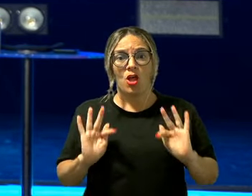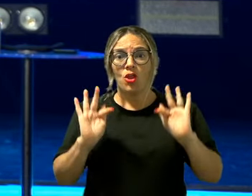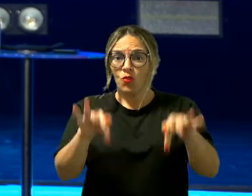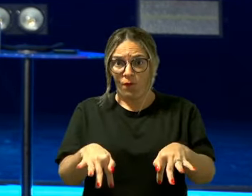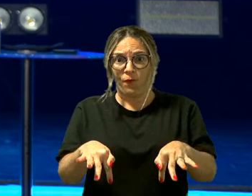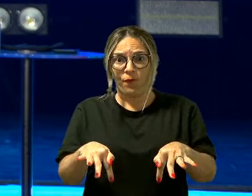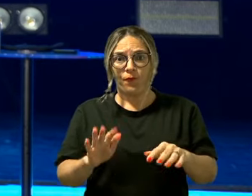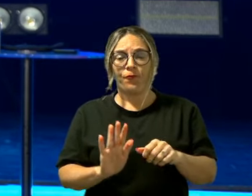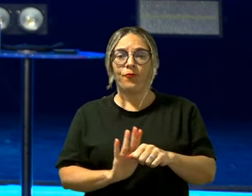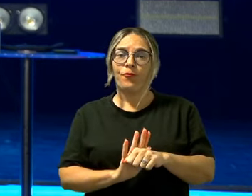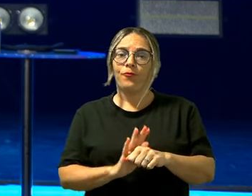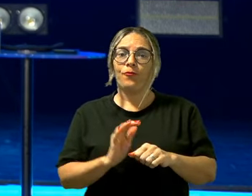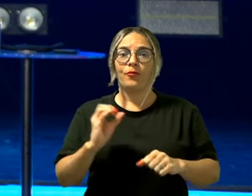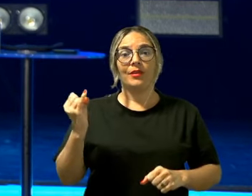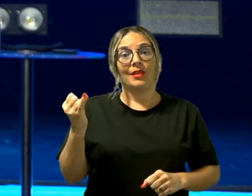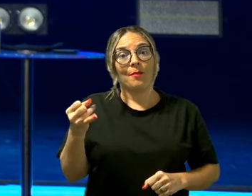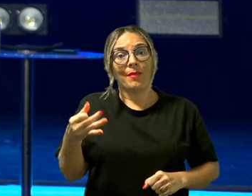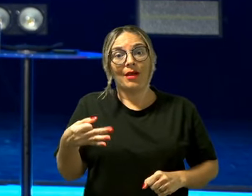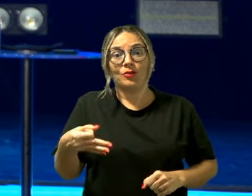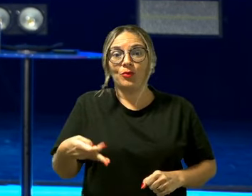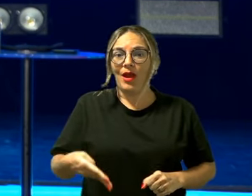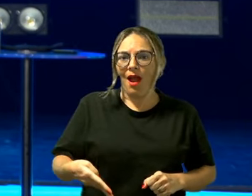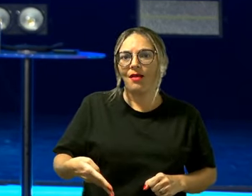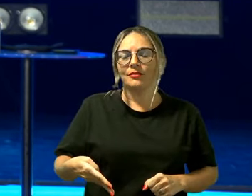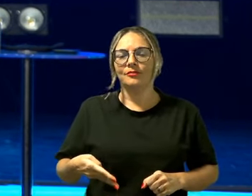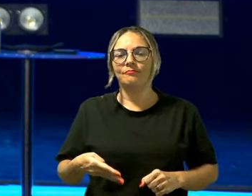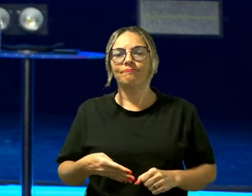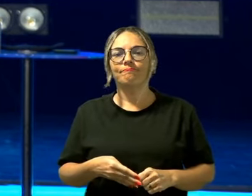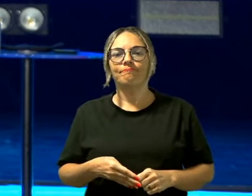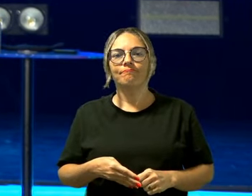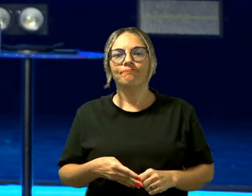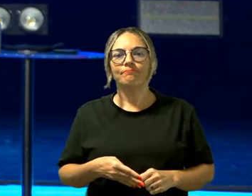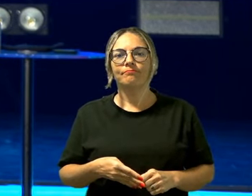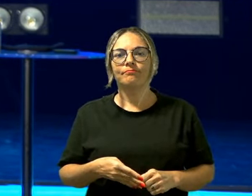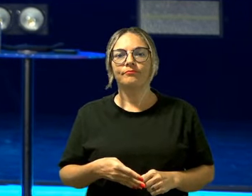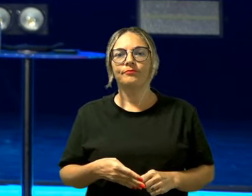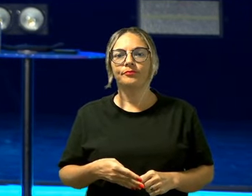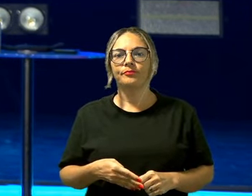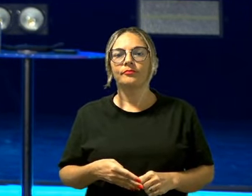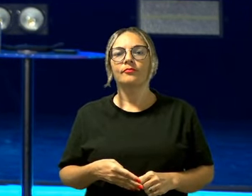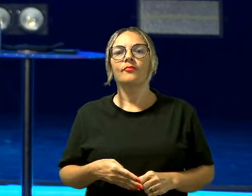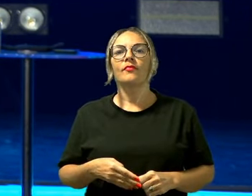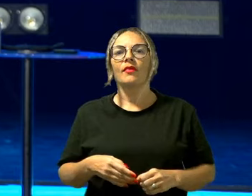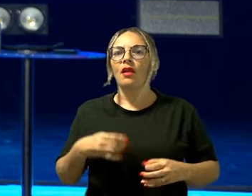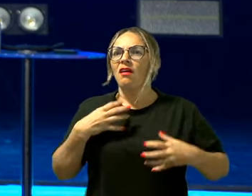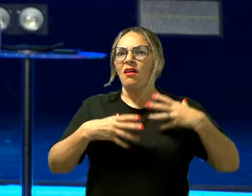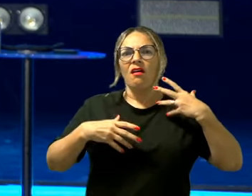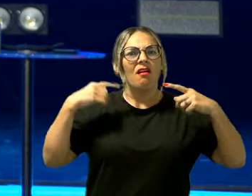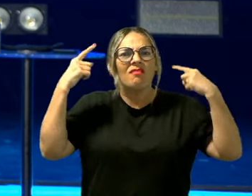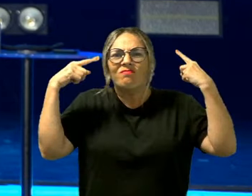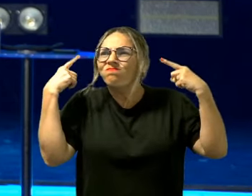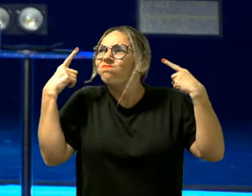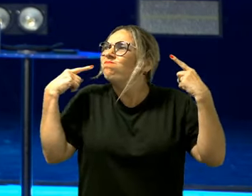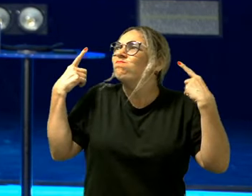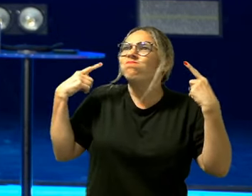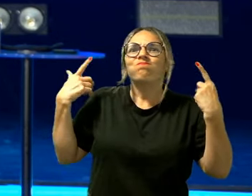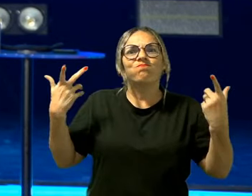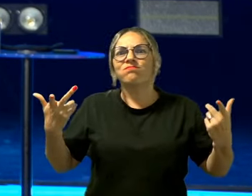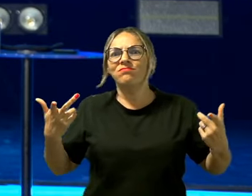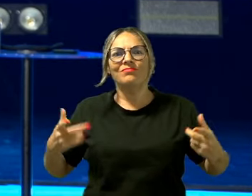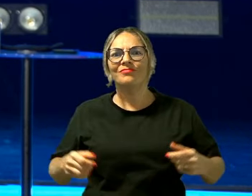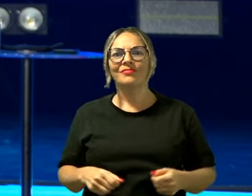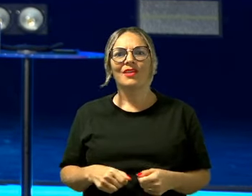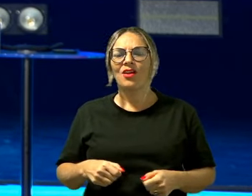de fogo e de nuvem, o Senhor viu o exército dos egípcios e os pôs em confusão. Fez que as rodas de seus